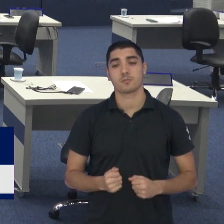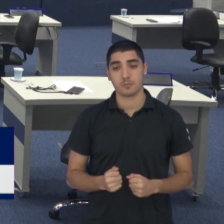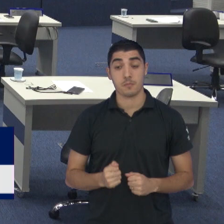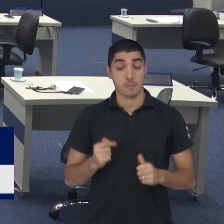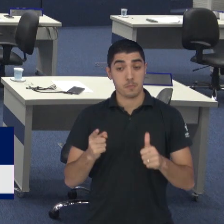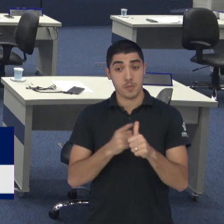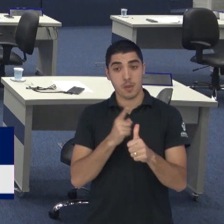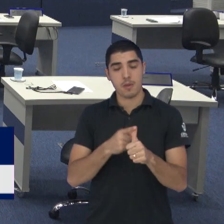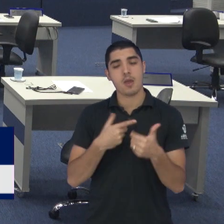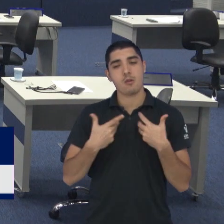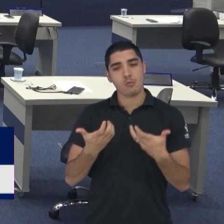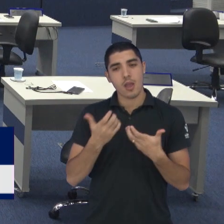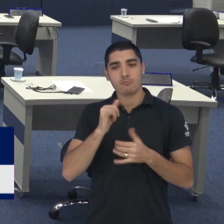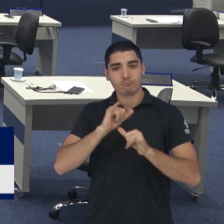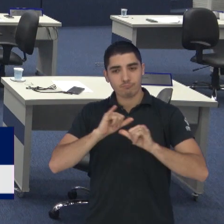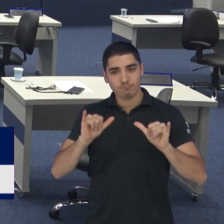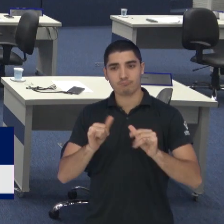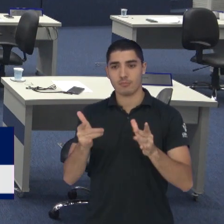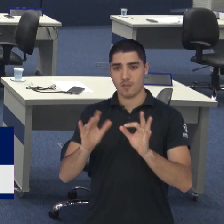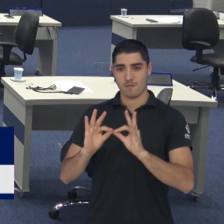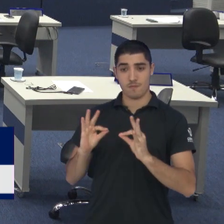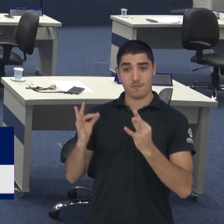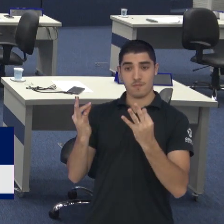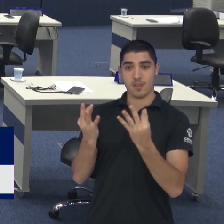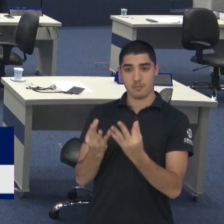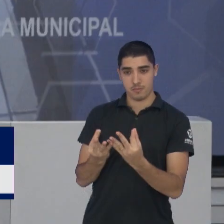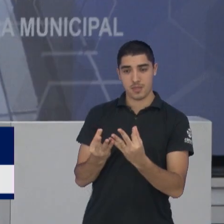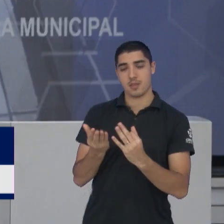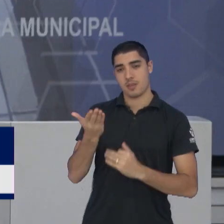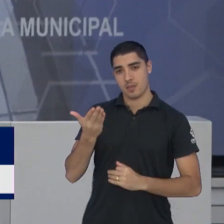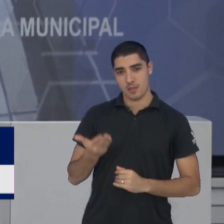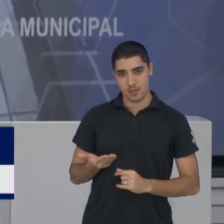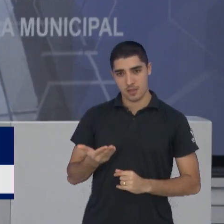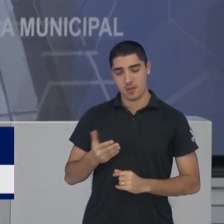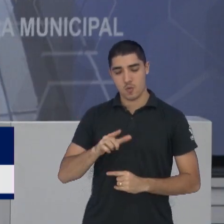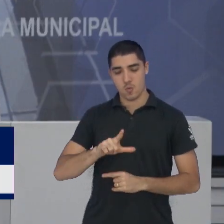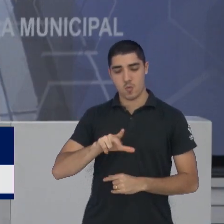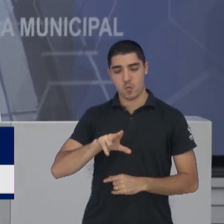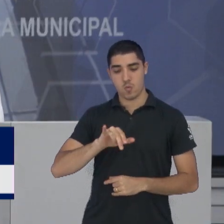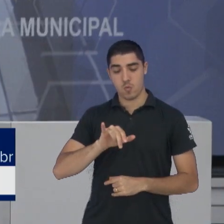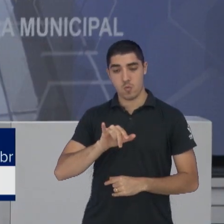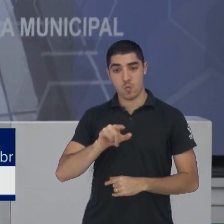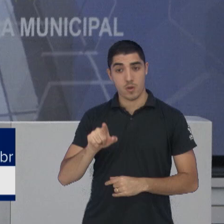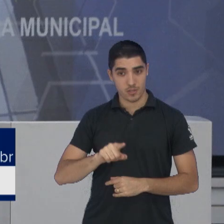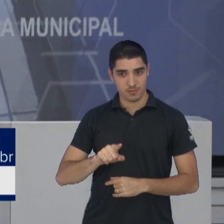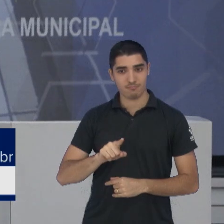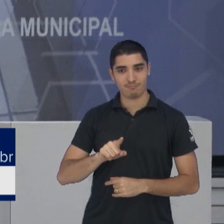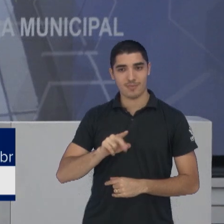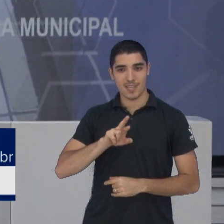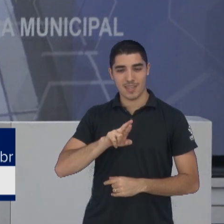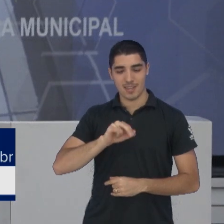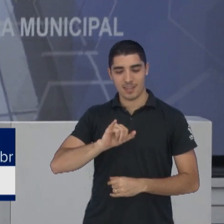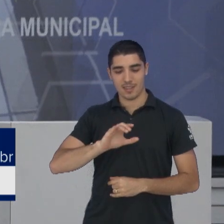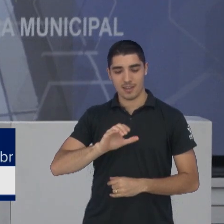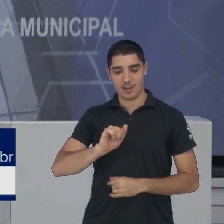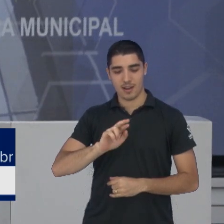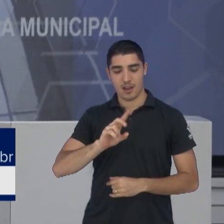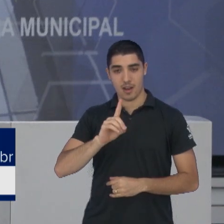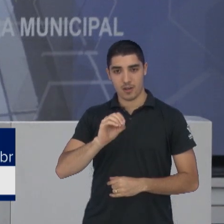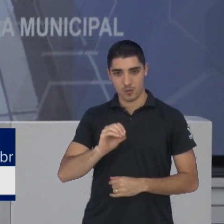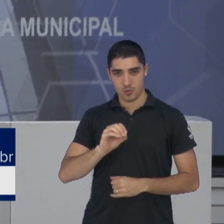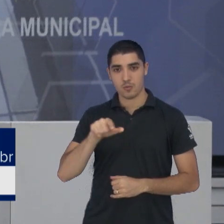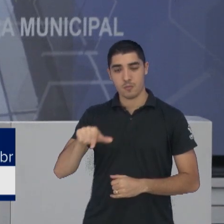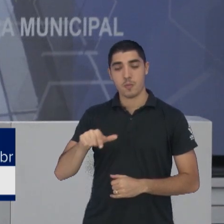Primeiramente, eu queria dar minhas boas-vindas à família do nosso querido Luiz Ricardo. O seu pai, Israel